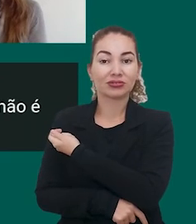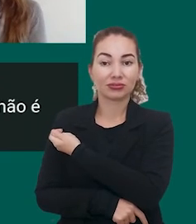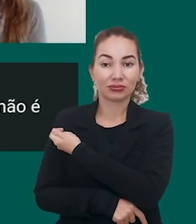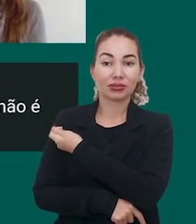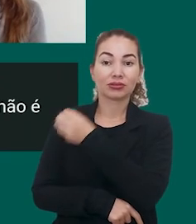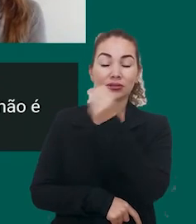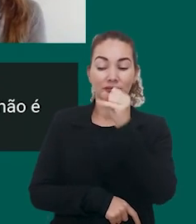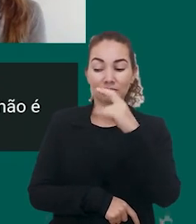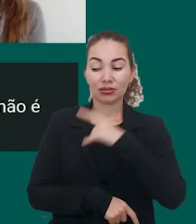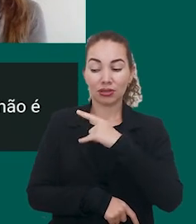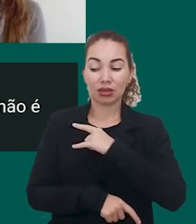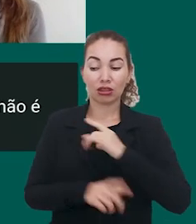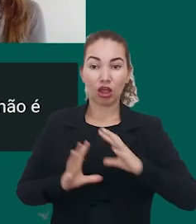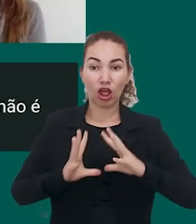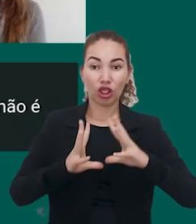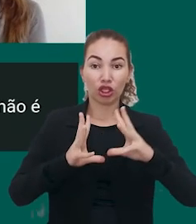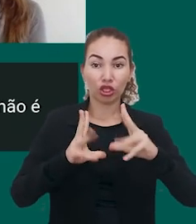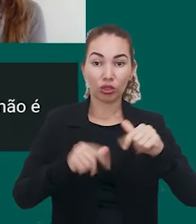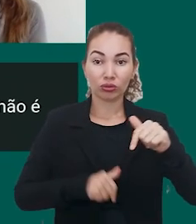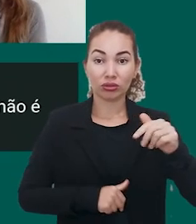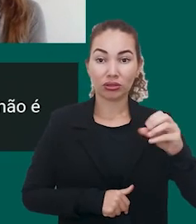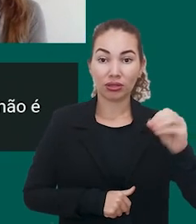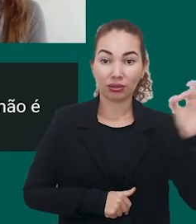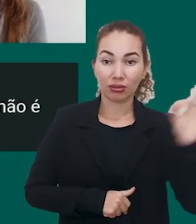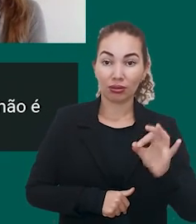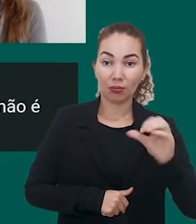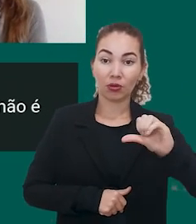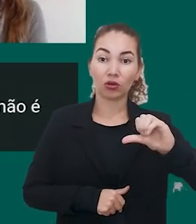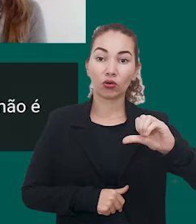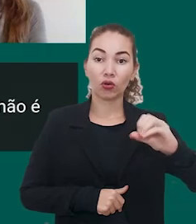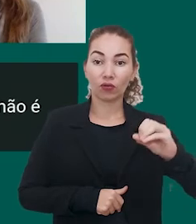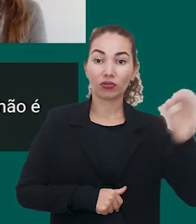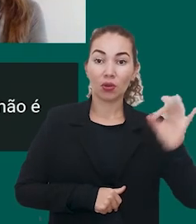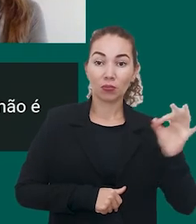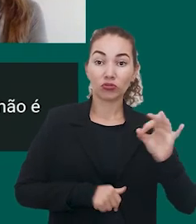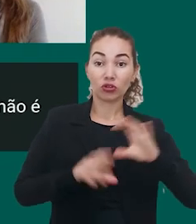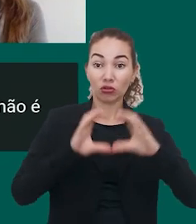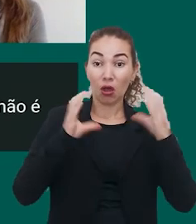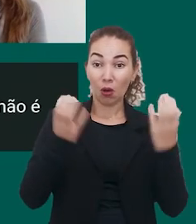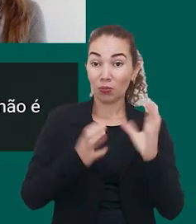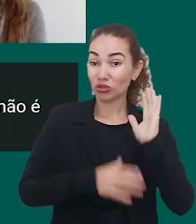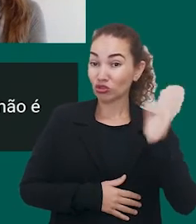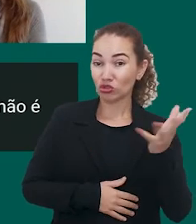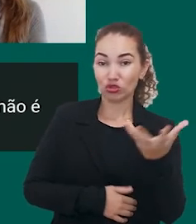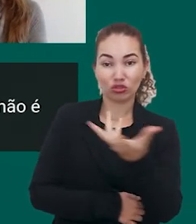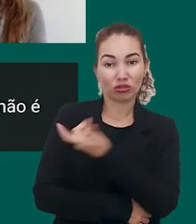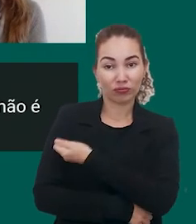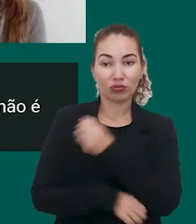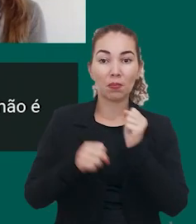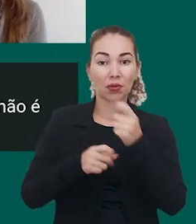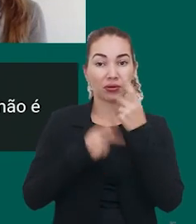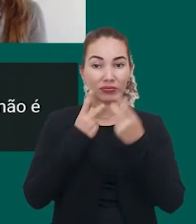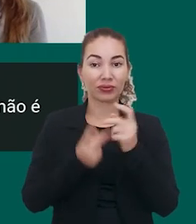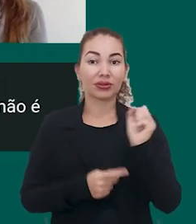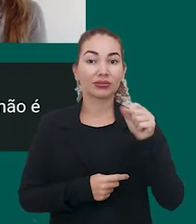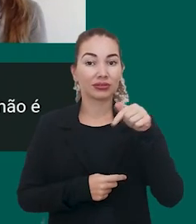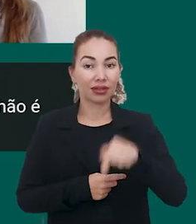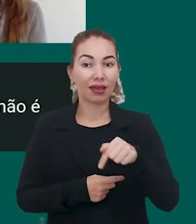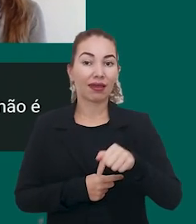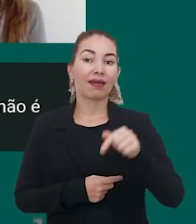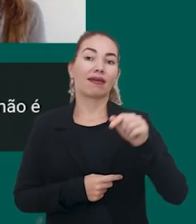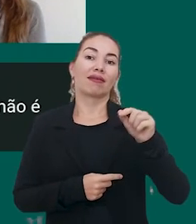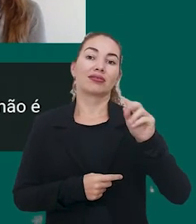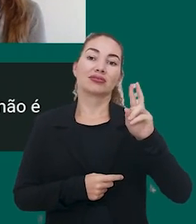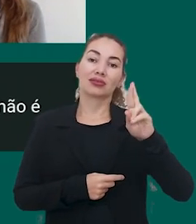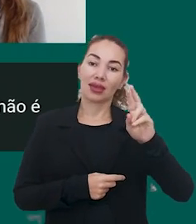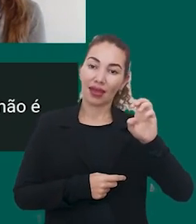tenha 70%, 75% da nossa população vacinada, aí a gente possa falar, opa, temos imunidade de rebanho. Um monte